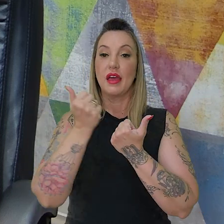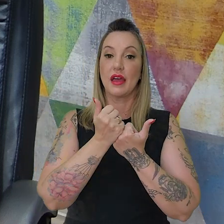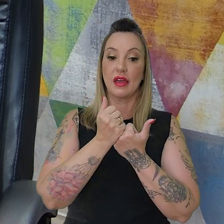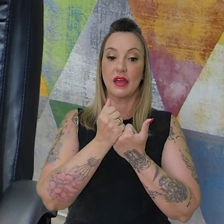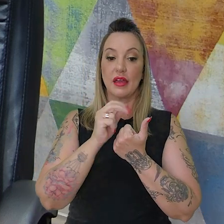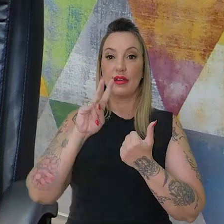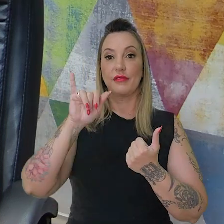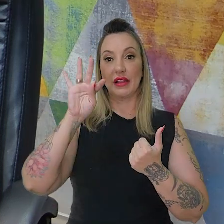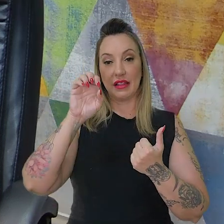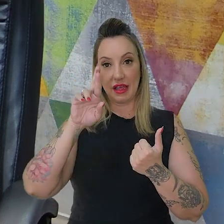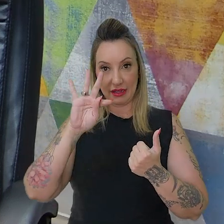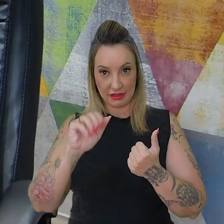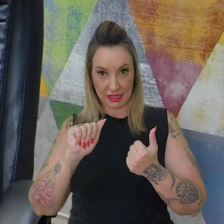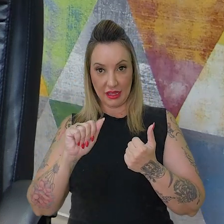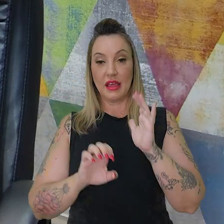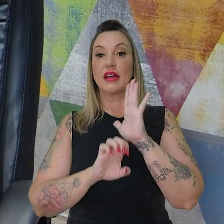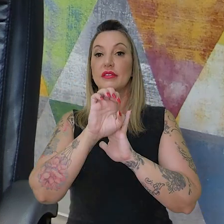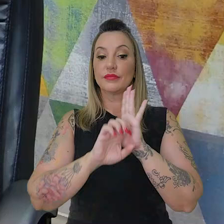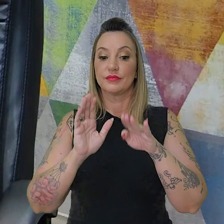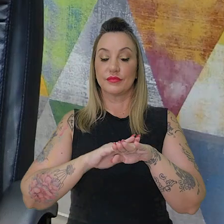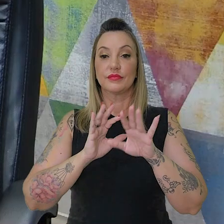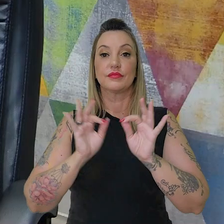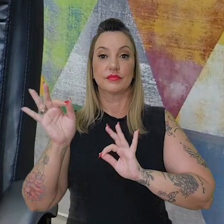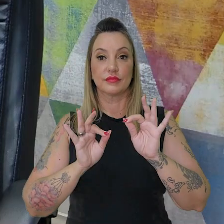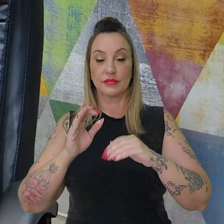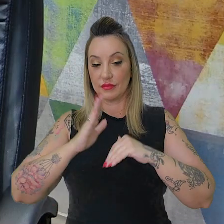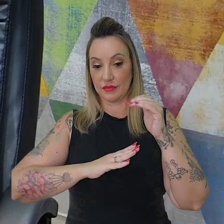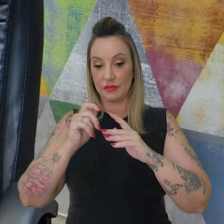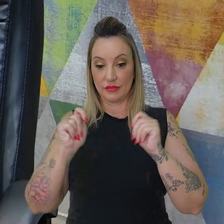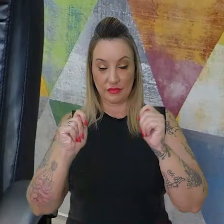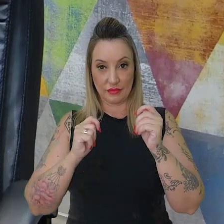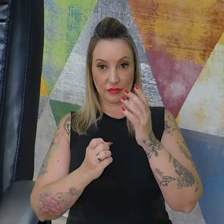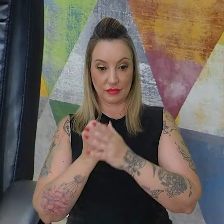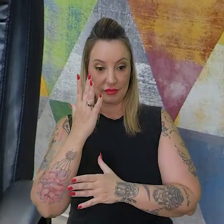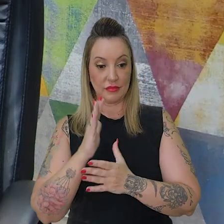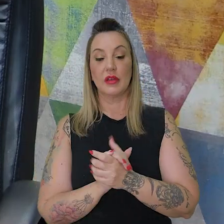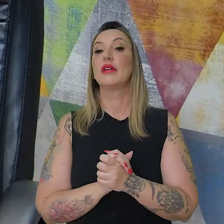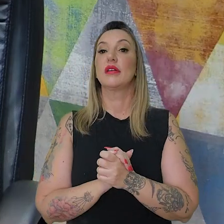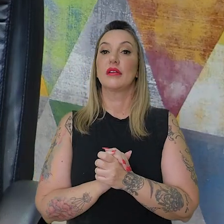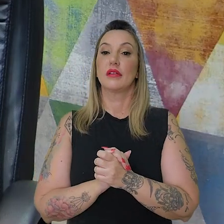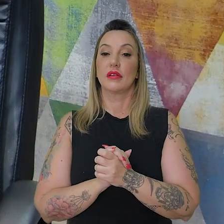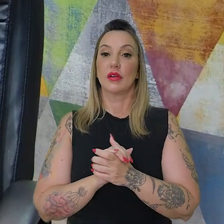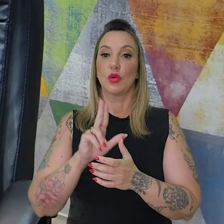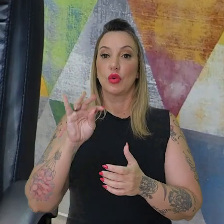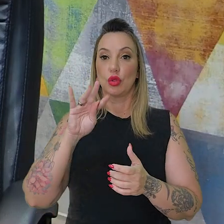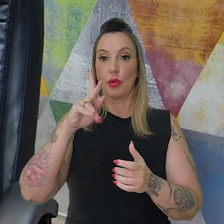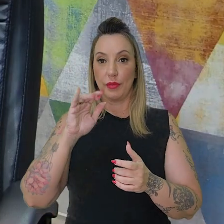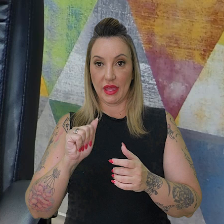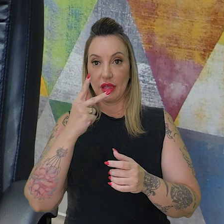vilarta elevadores é uma realização do projeto profissões da economia criativa do canal Utopia